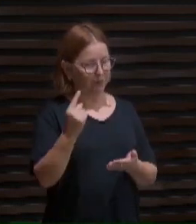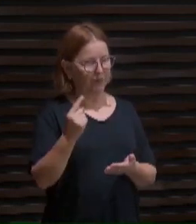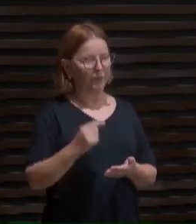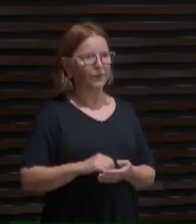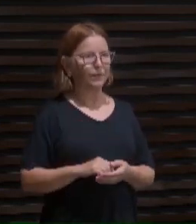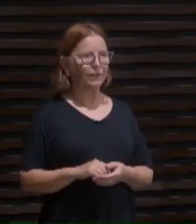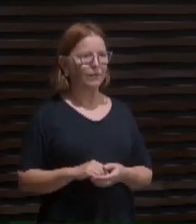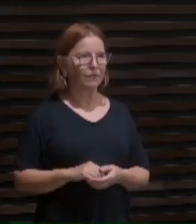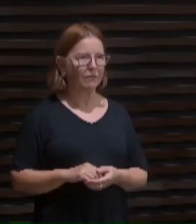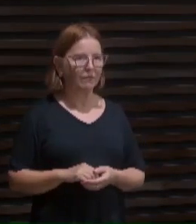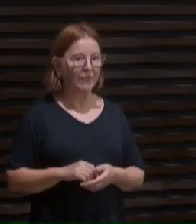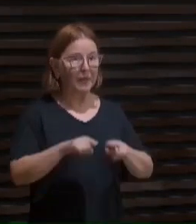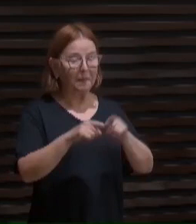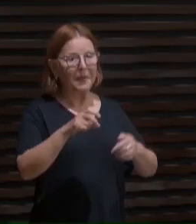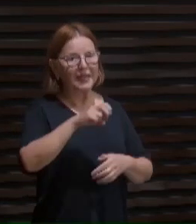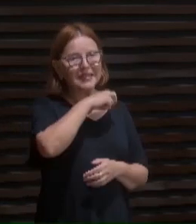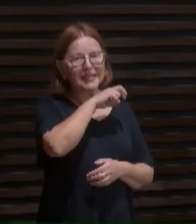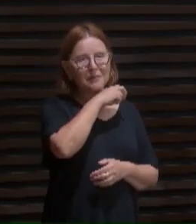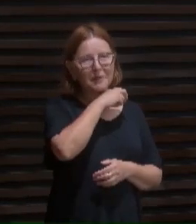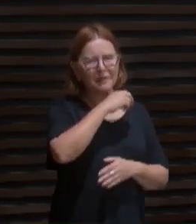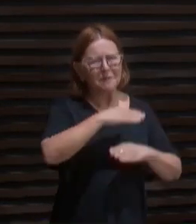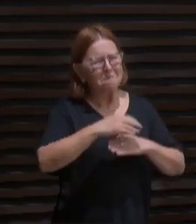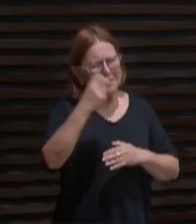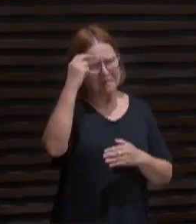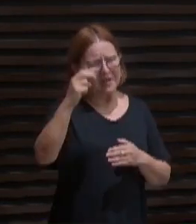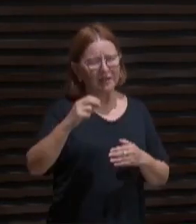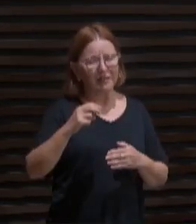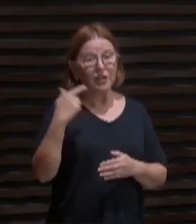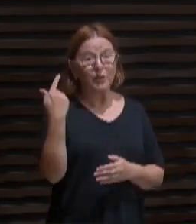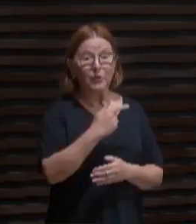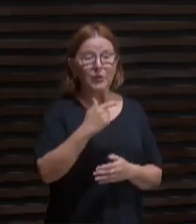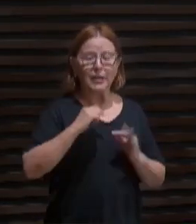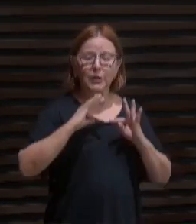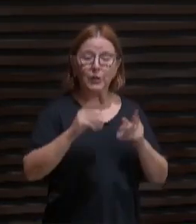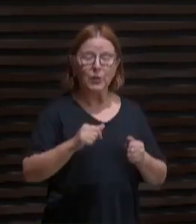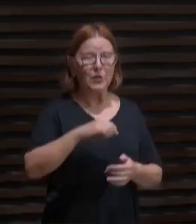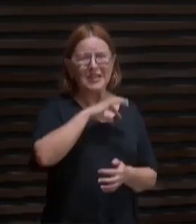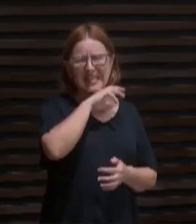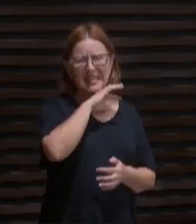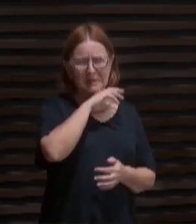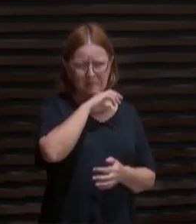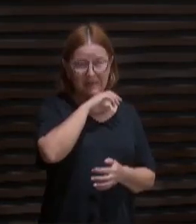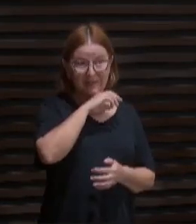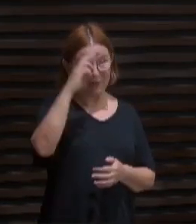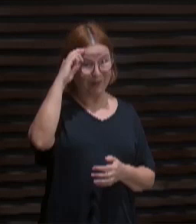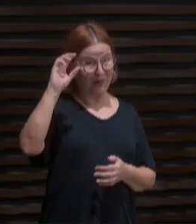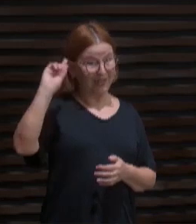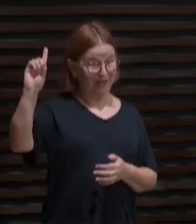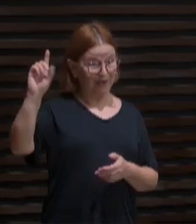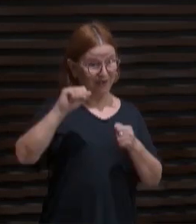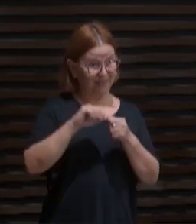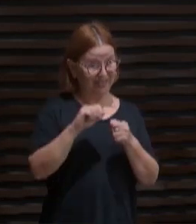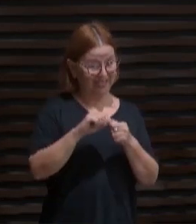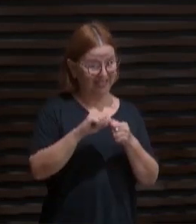3:1. Mas a serpente, mais sagaz do que todos os animais selváticos que o Senhor Deus tinha